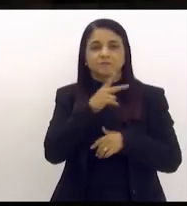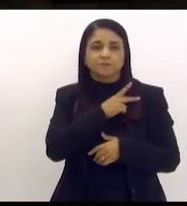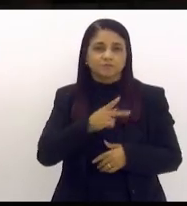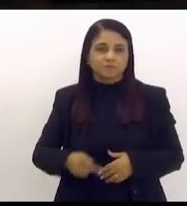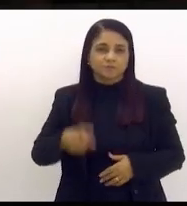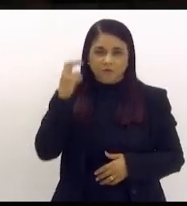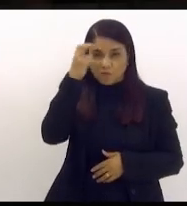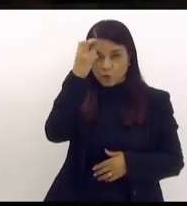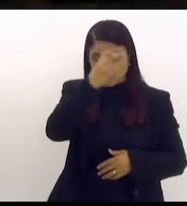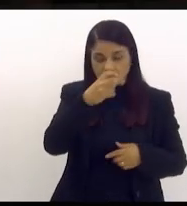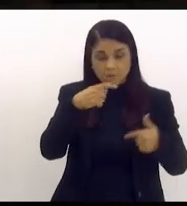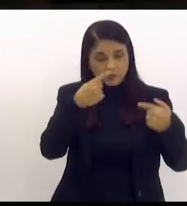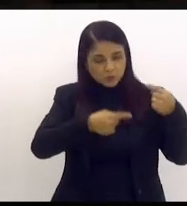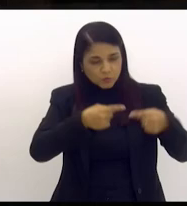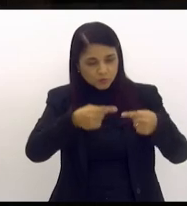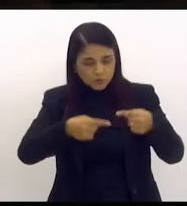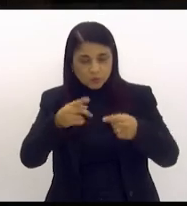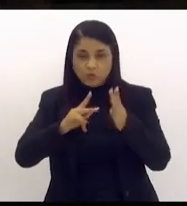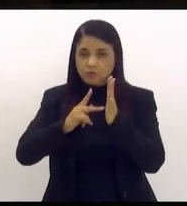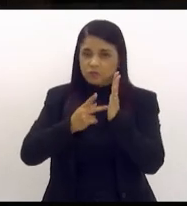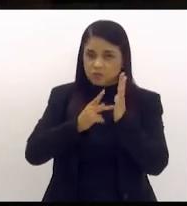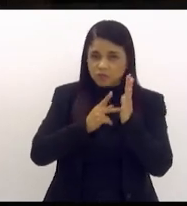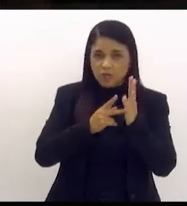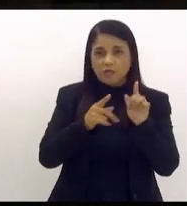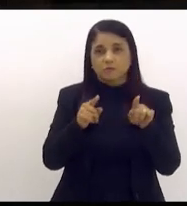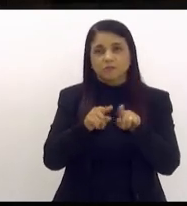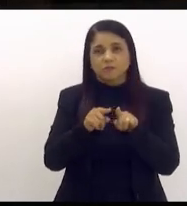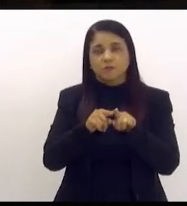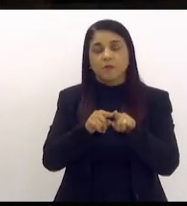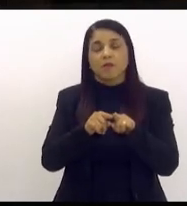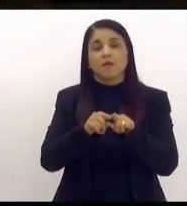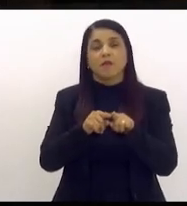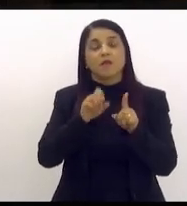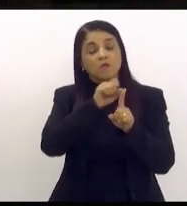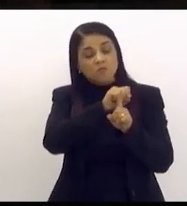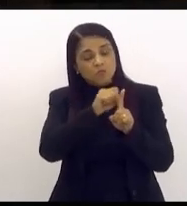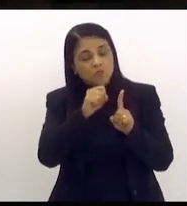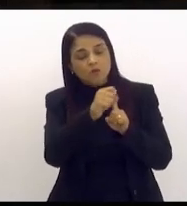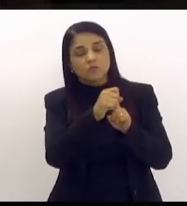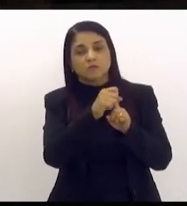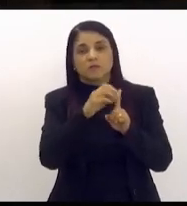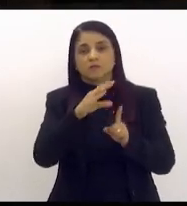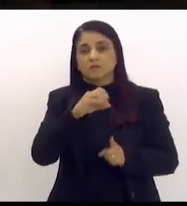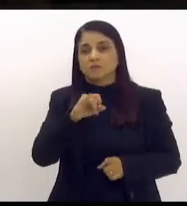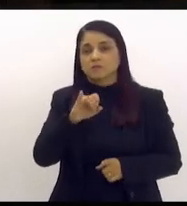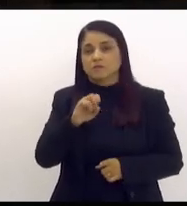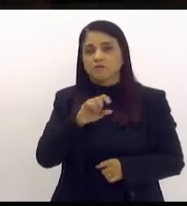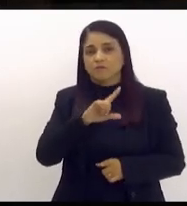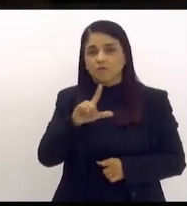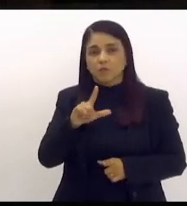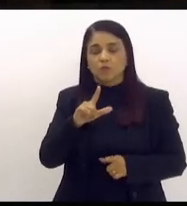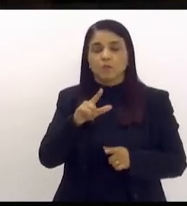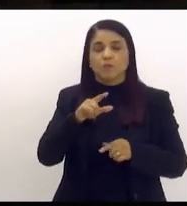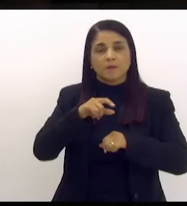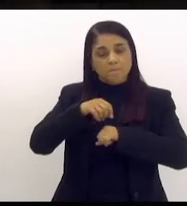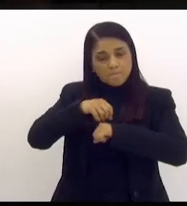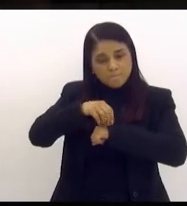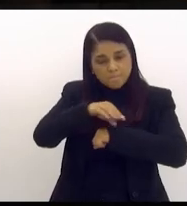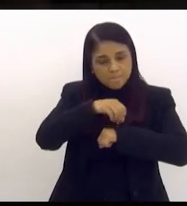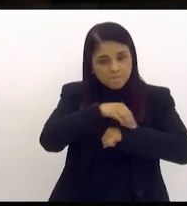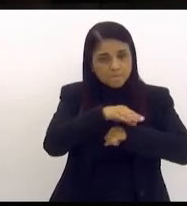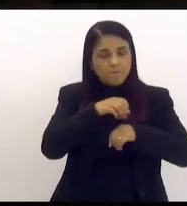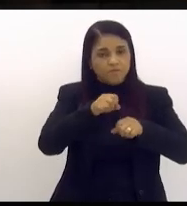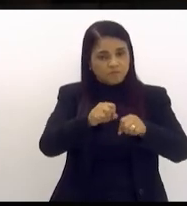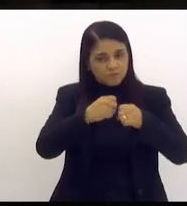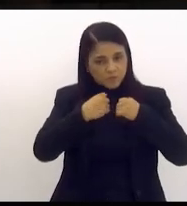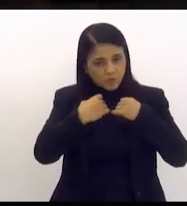que a gente discuta não só com os sindicatos Mas o que eu coloco aqui é com a sociedade civil pra gente repassar com essas audiências com